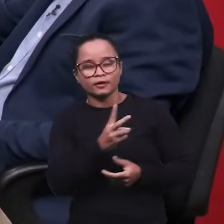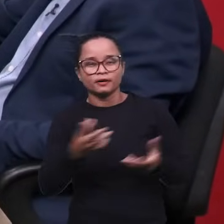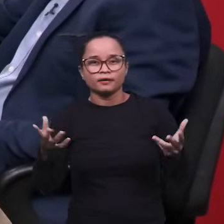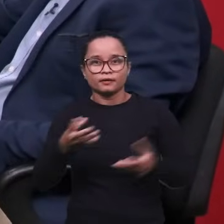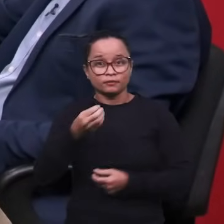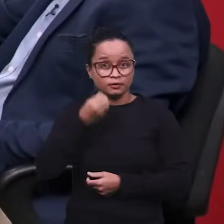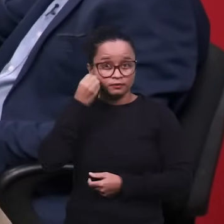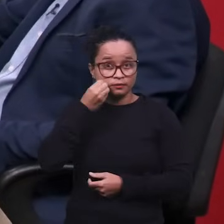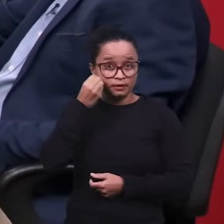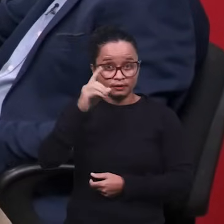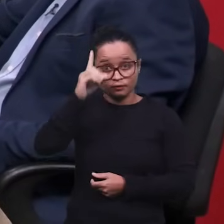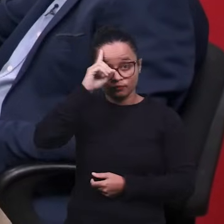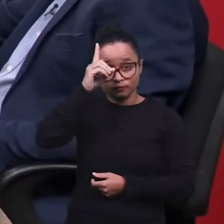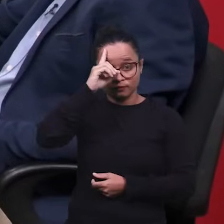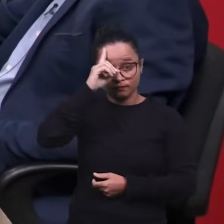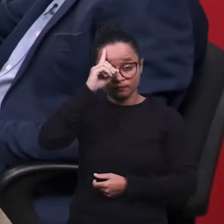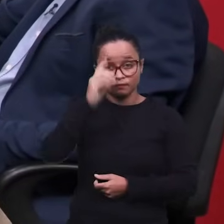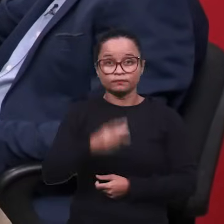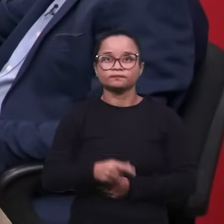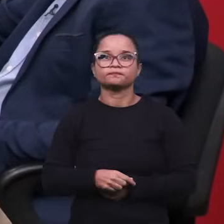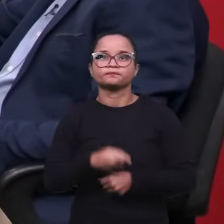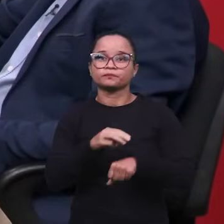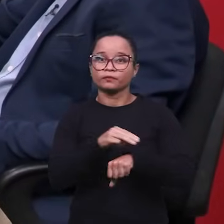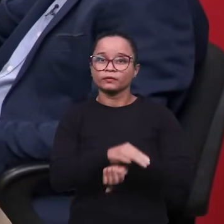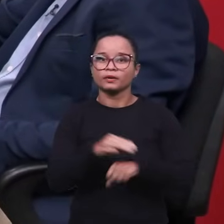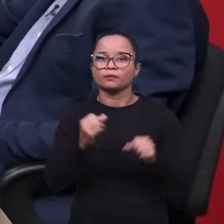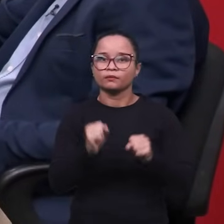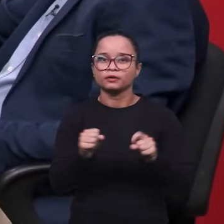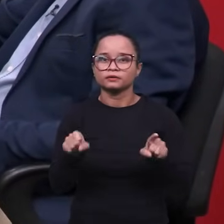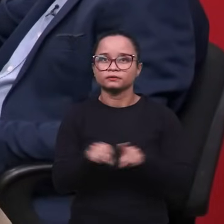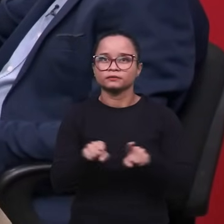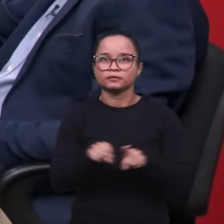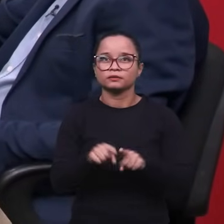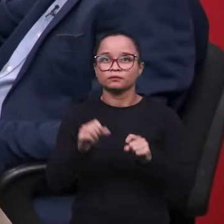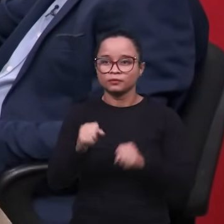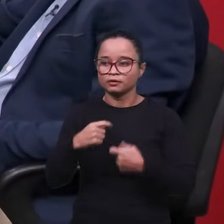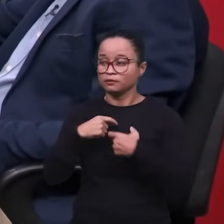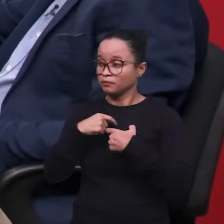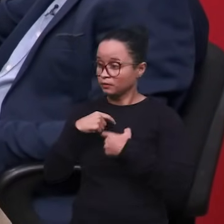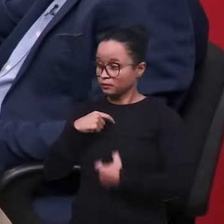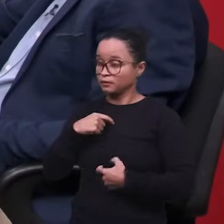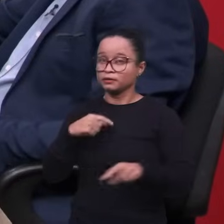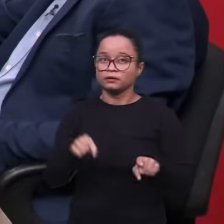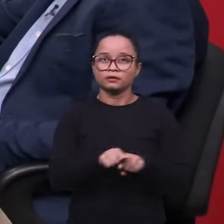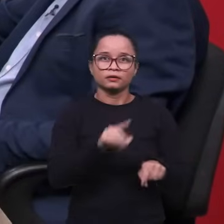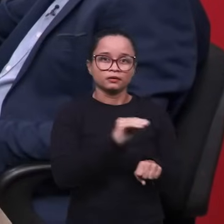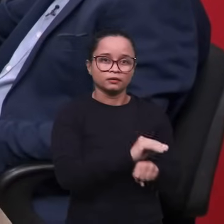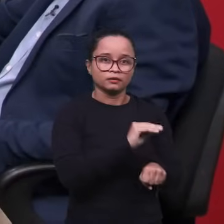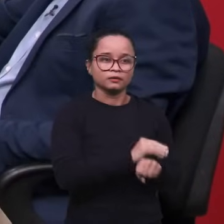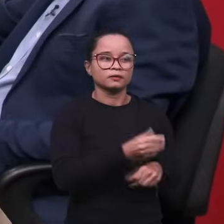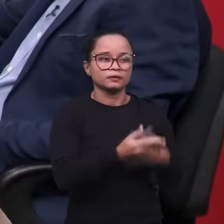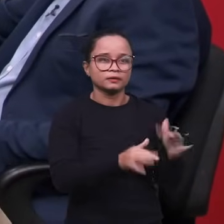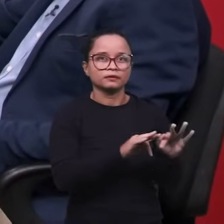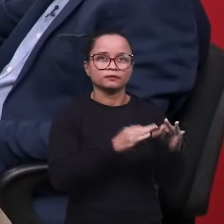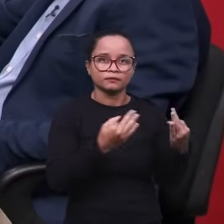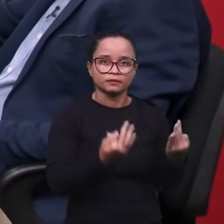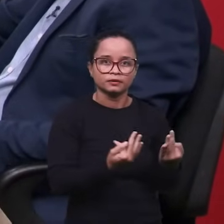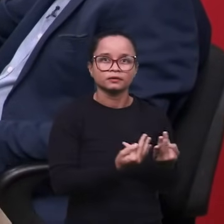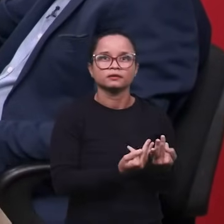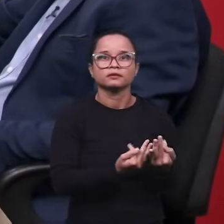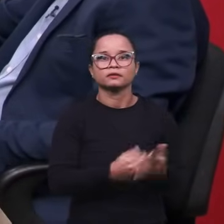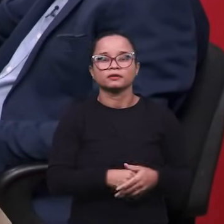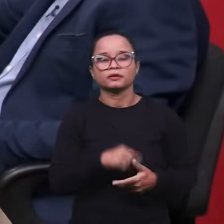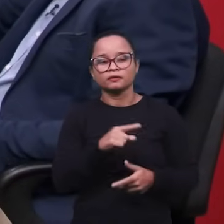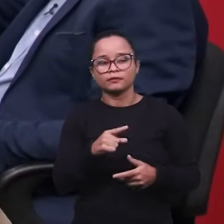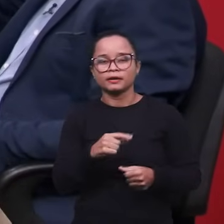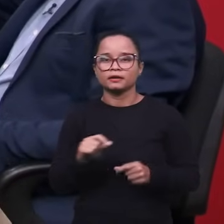né, pela experiência do dia a dia no ministério, ele também pode ser um excelente obreiro e também cuidar, né, da sua família. Uma